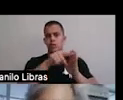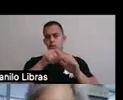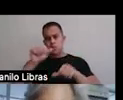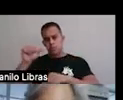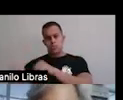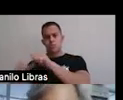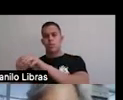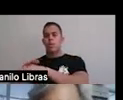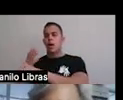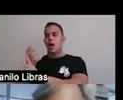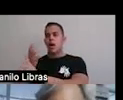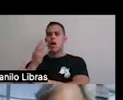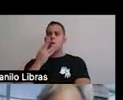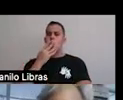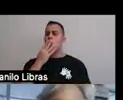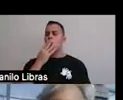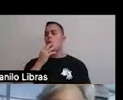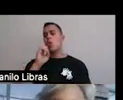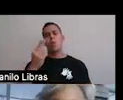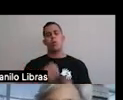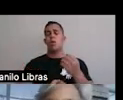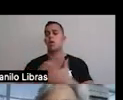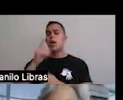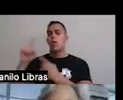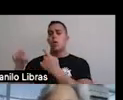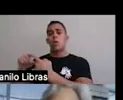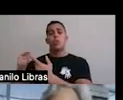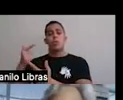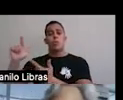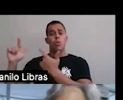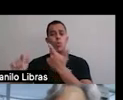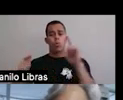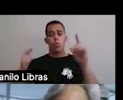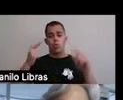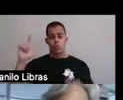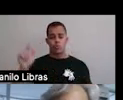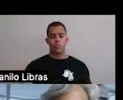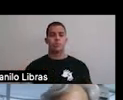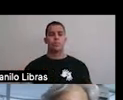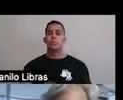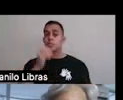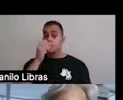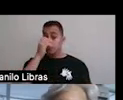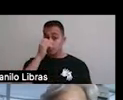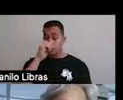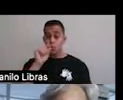criar novas funções. E então, o que mais ajudou